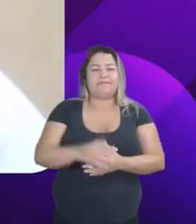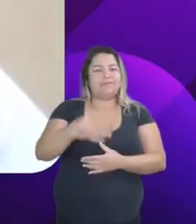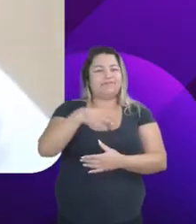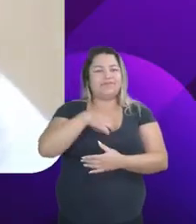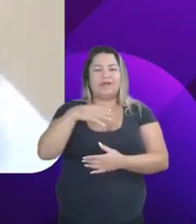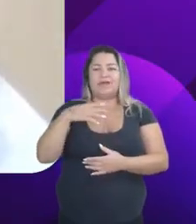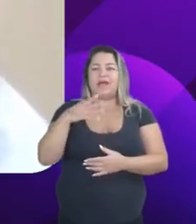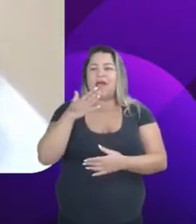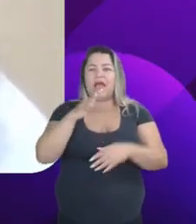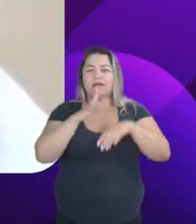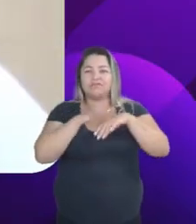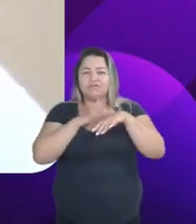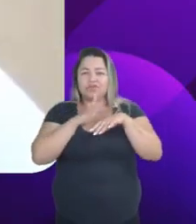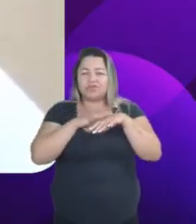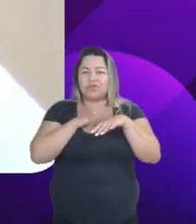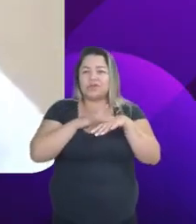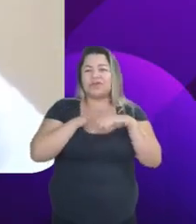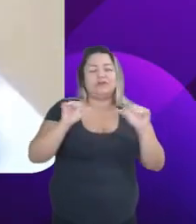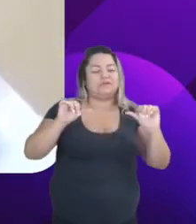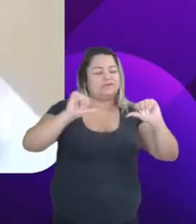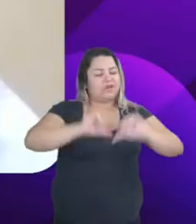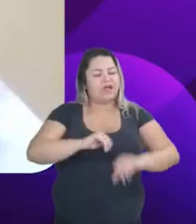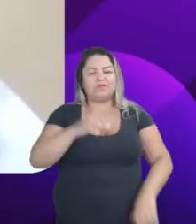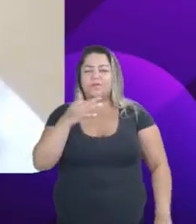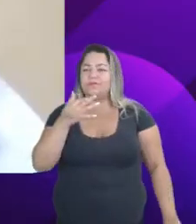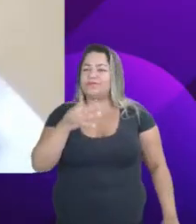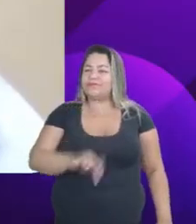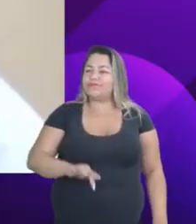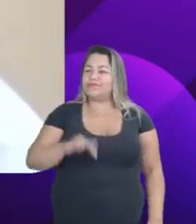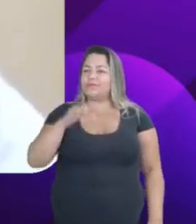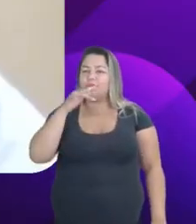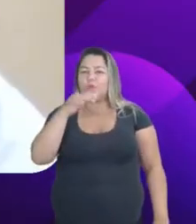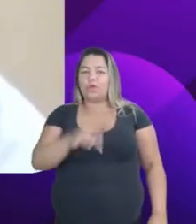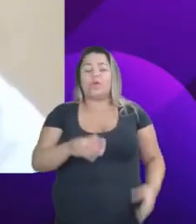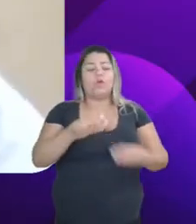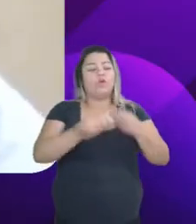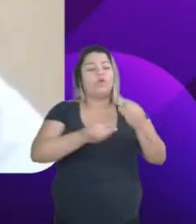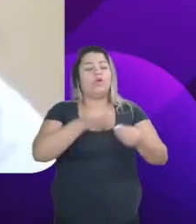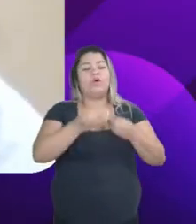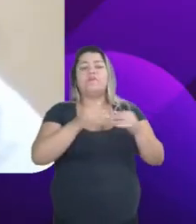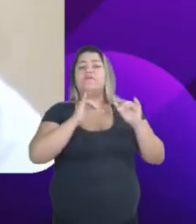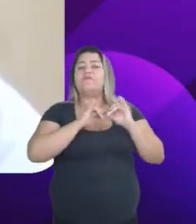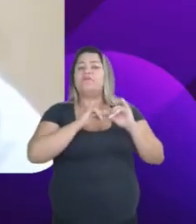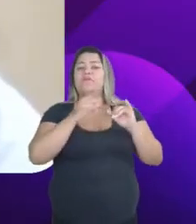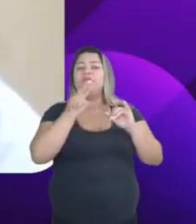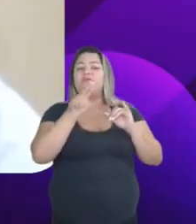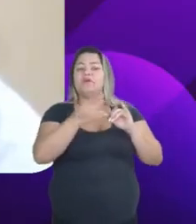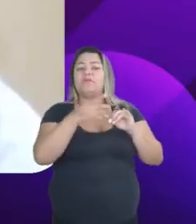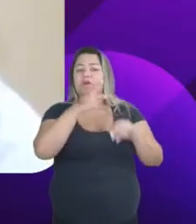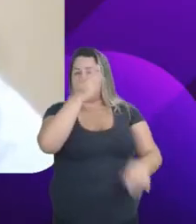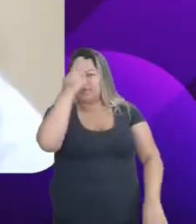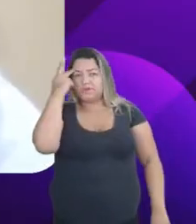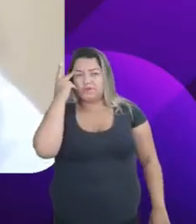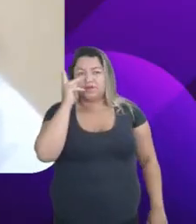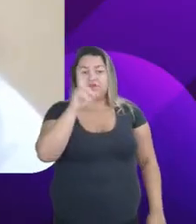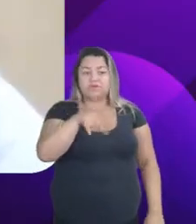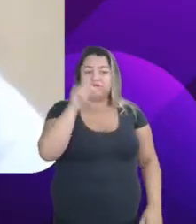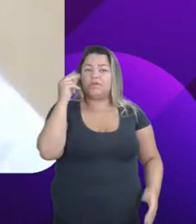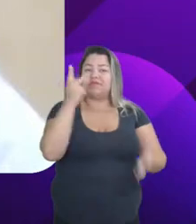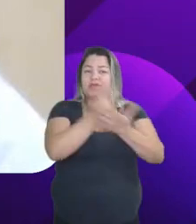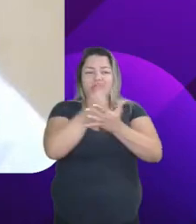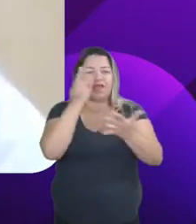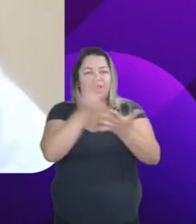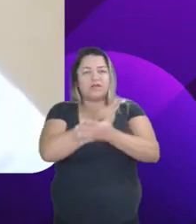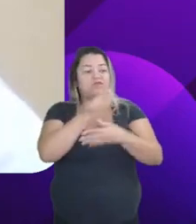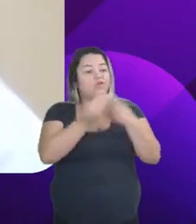piores doenças, as piores dores? Como a gente vai falar para as pessoas que a gente escolheu errado? Como a